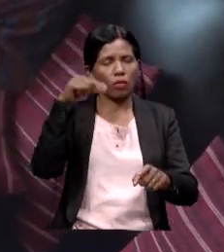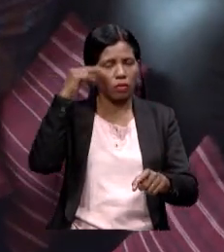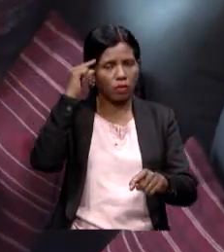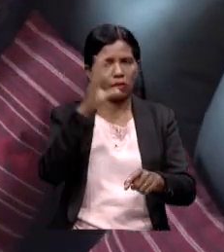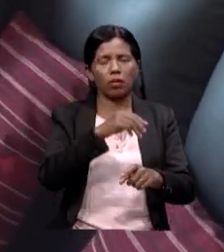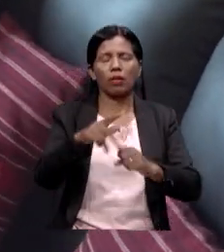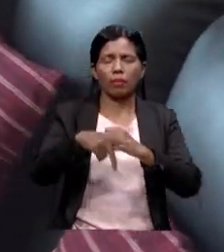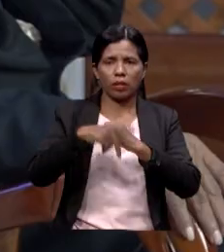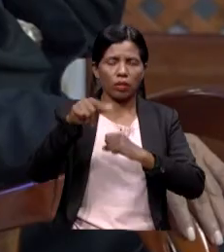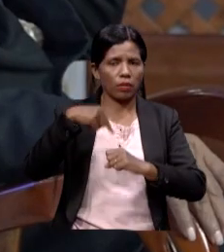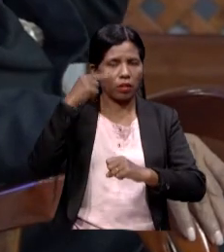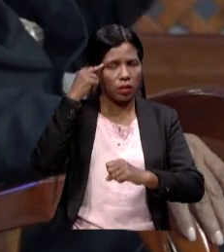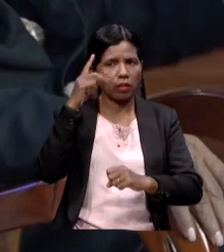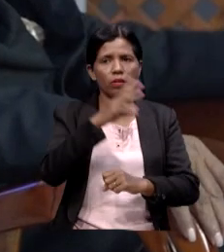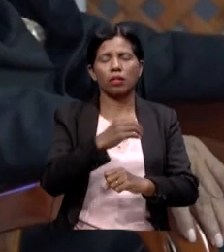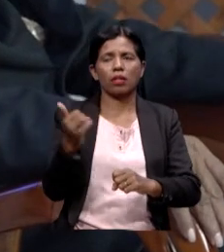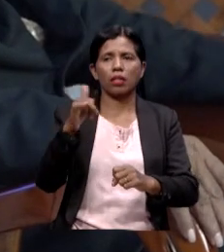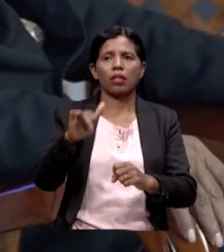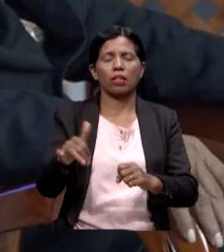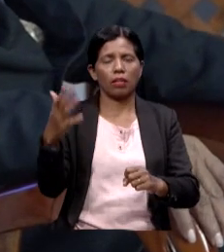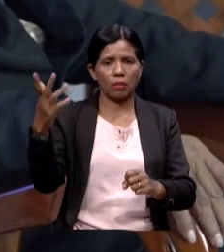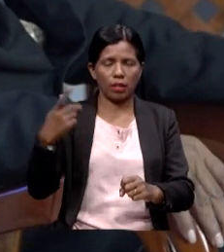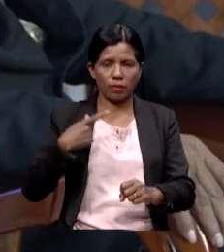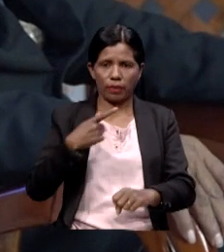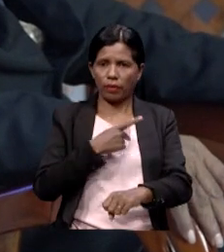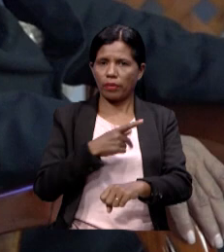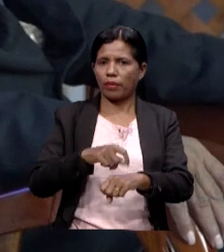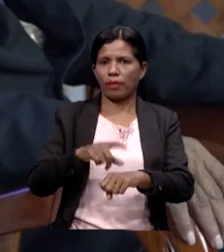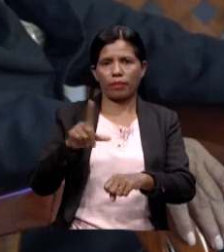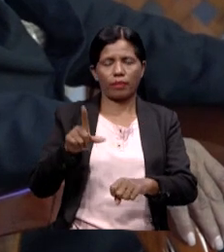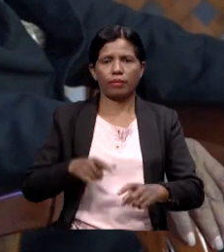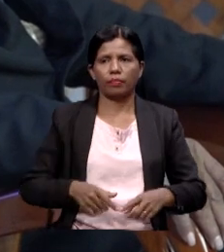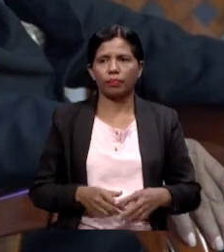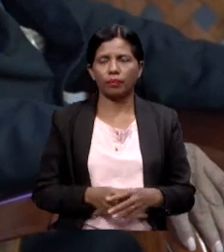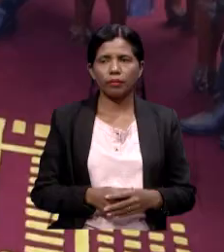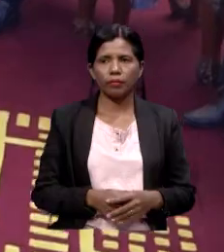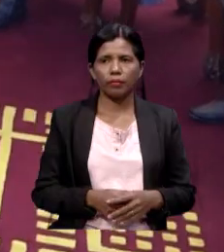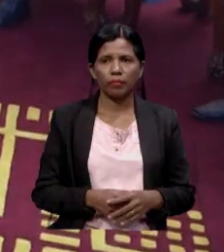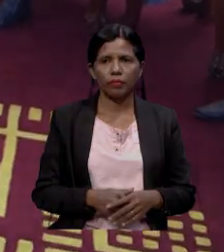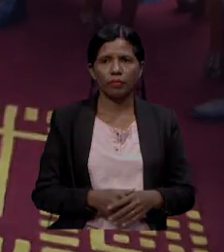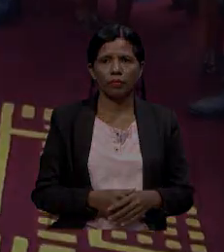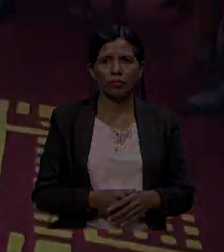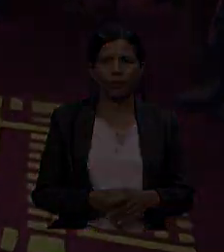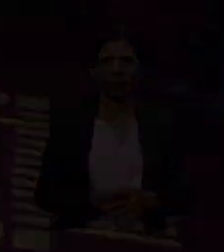partido político Sirenebe, reta na sento e a Parlamento Nacional. Aderto Ximenes, bem-vindo Ximenes, GMN.